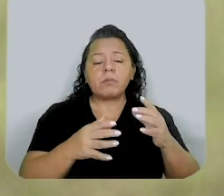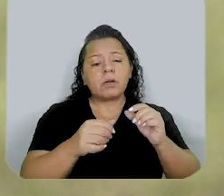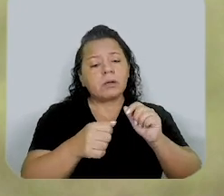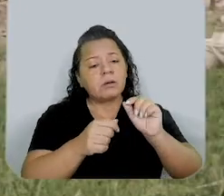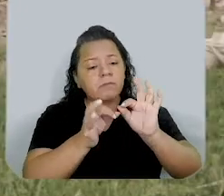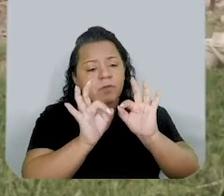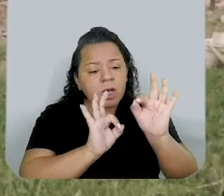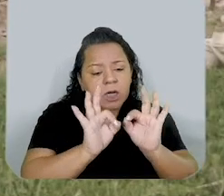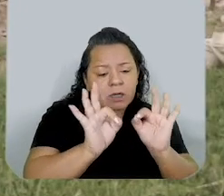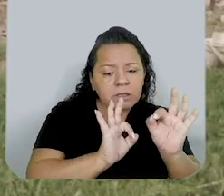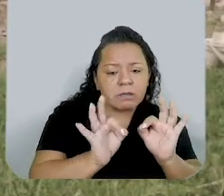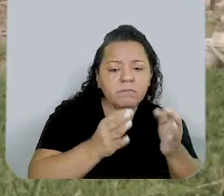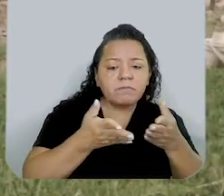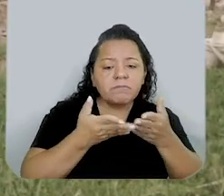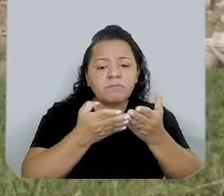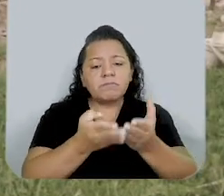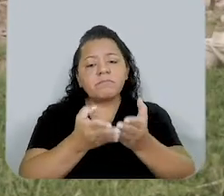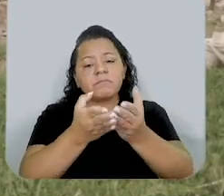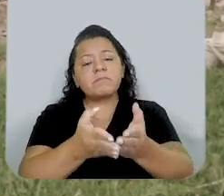faço em 2 dias.